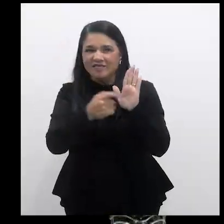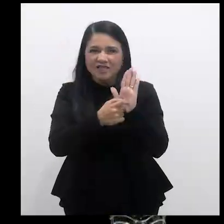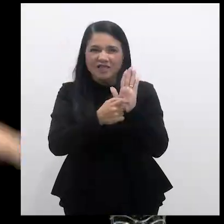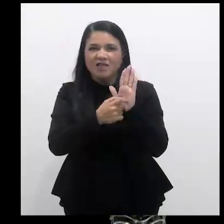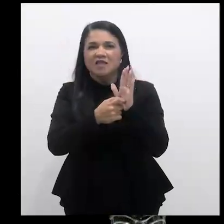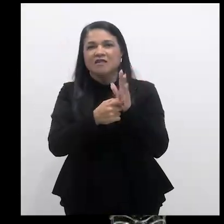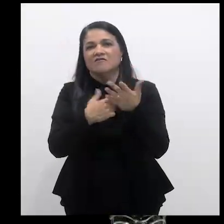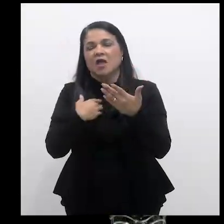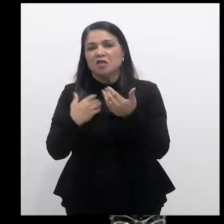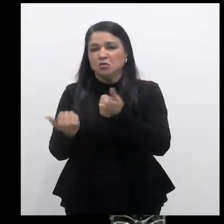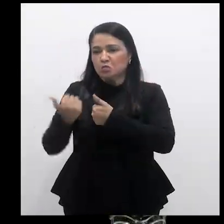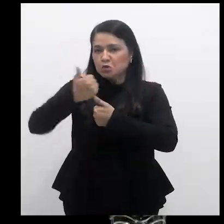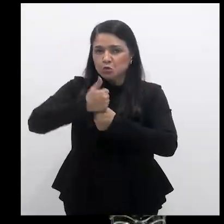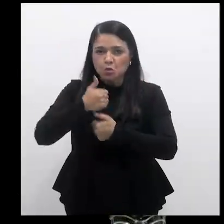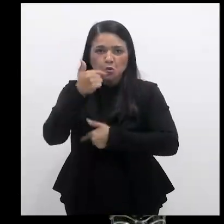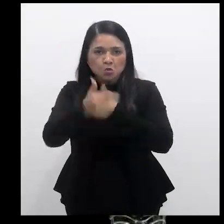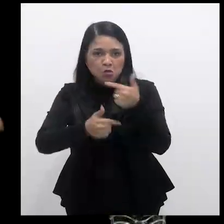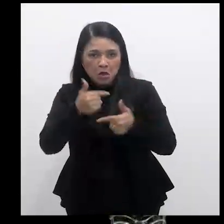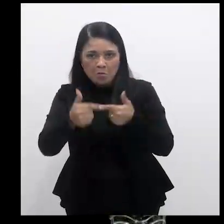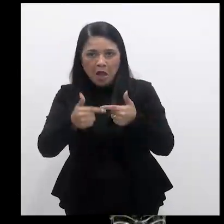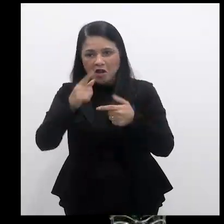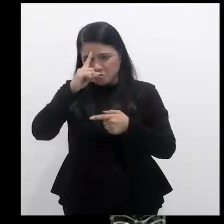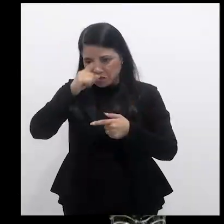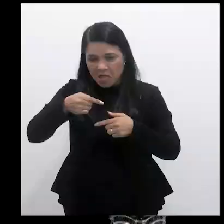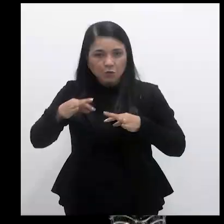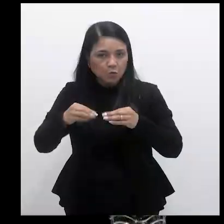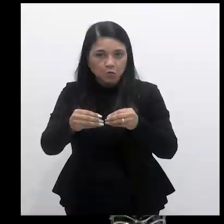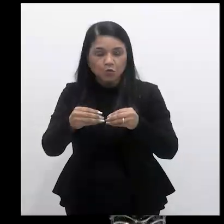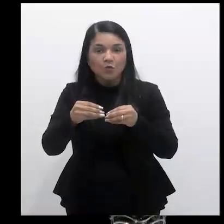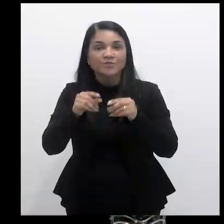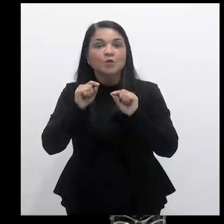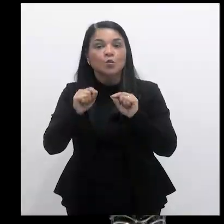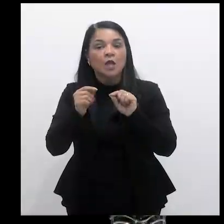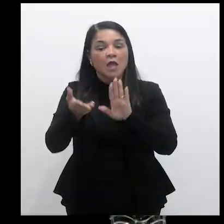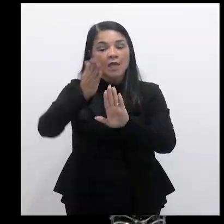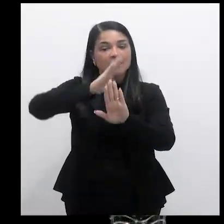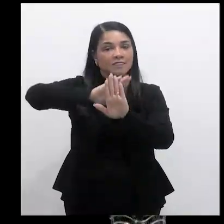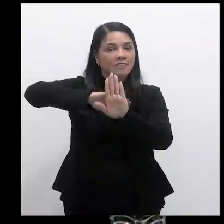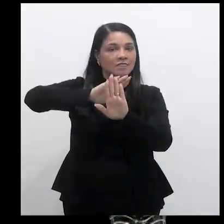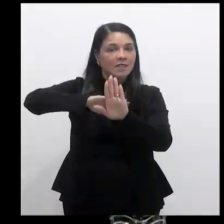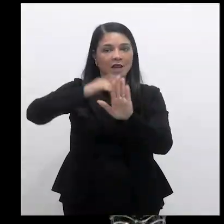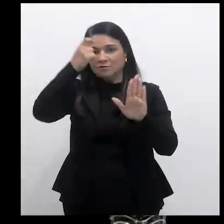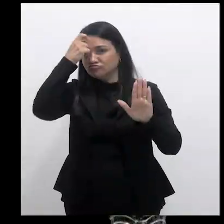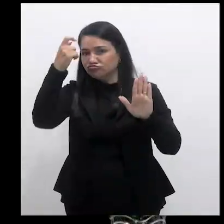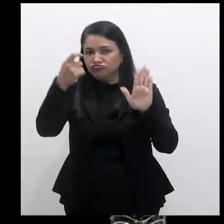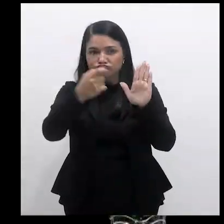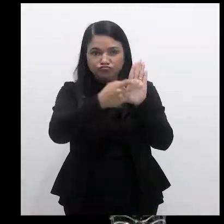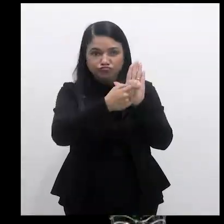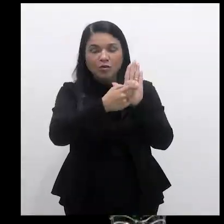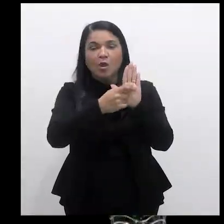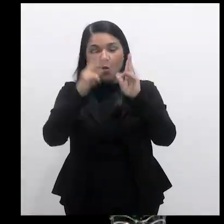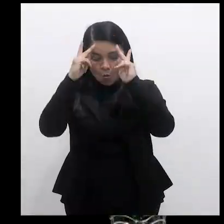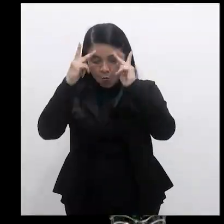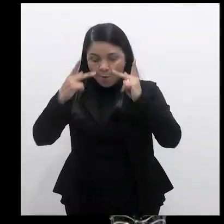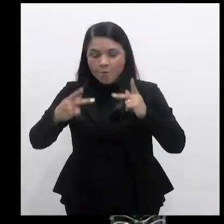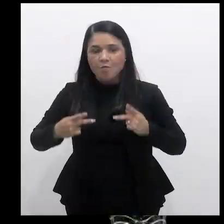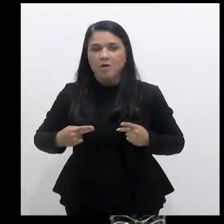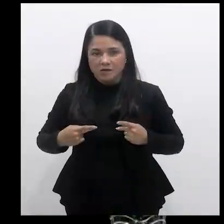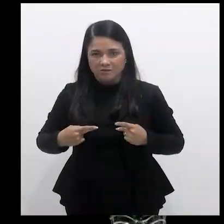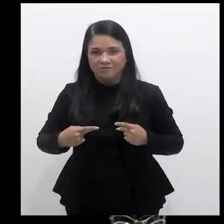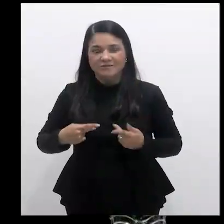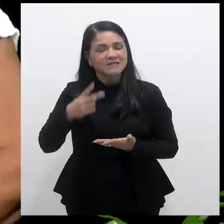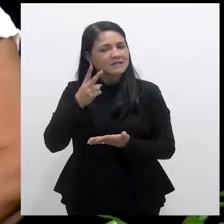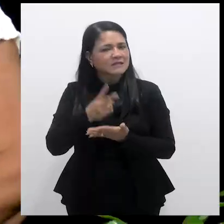pegar os nossos empregos, vai comandar tudo, porque quem faz esse comando, né, é justamente o